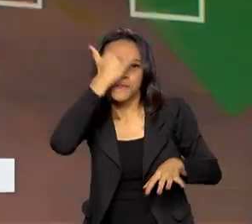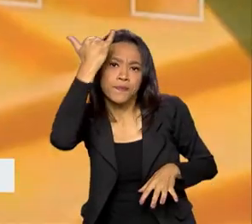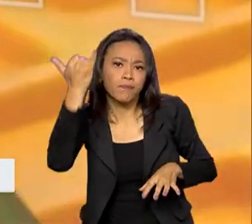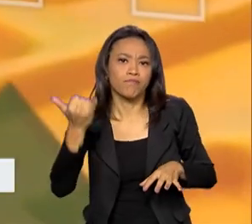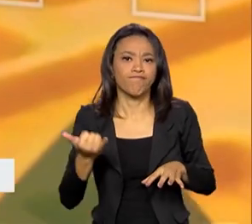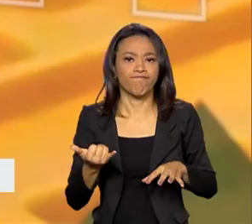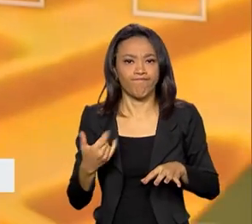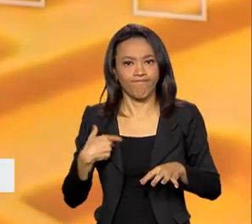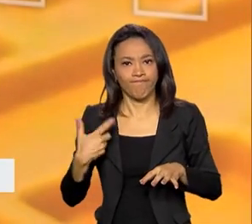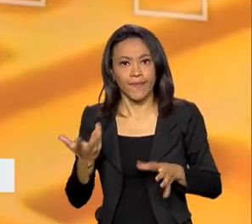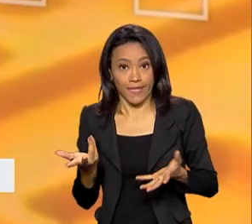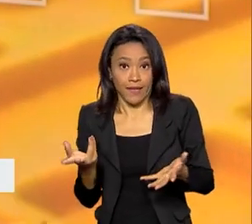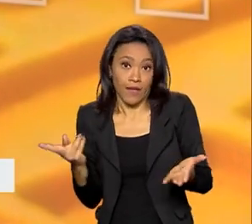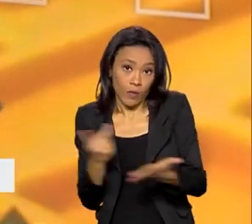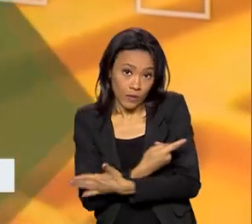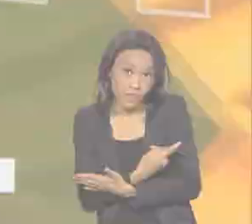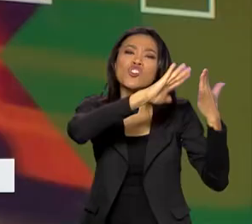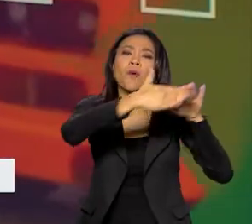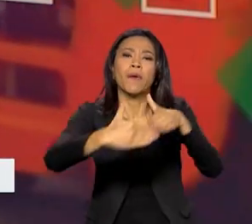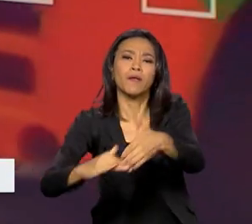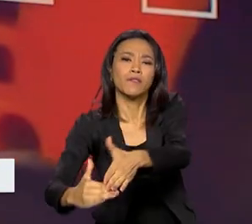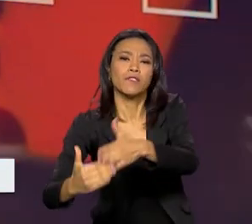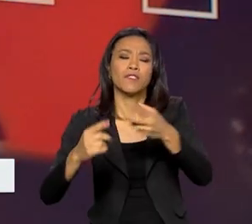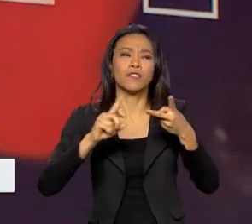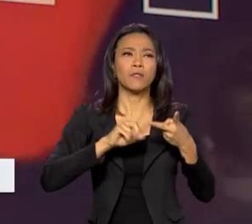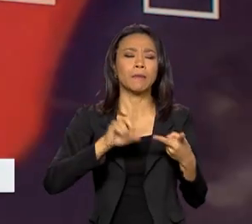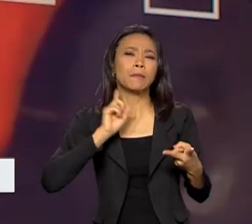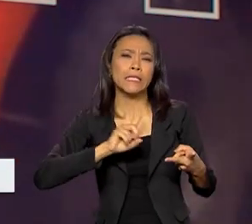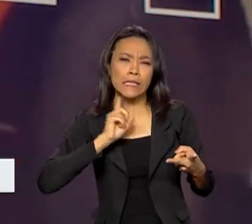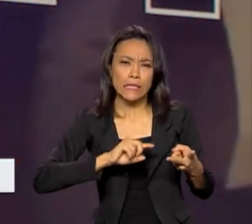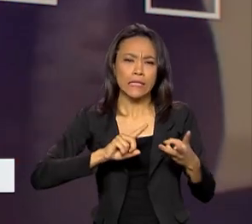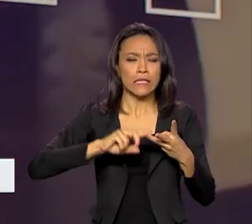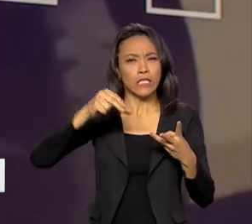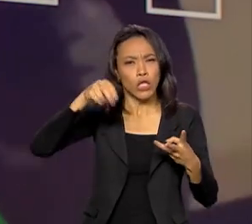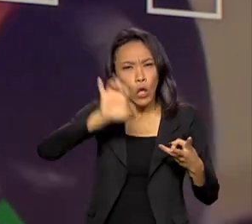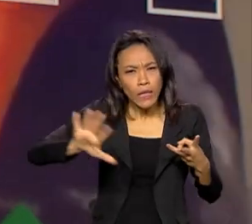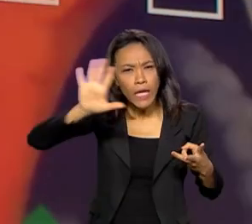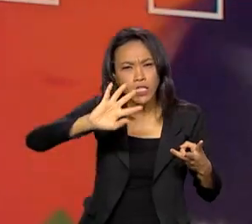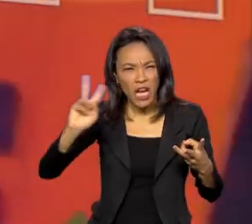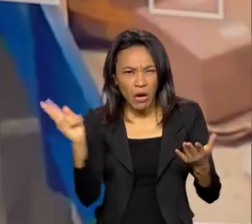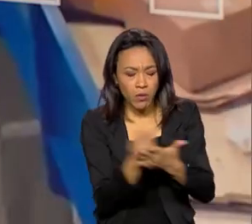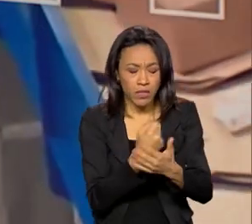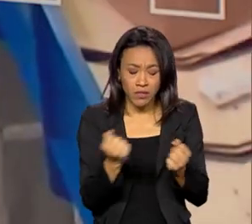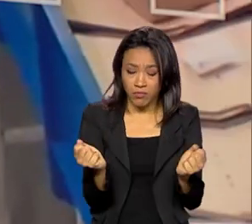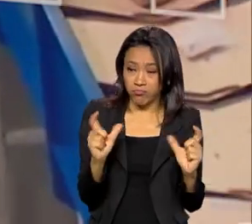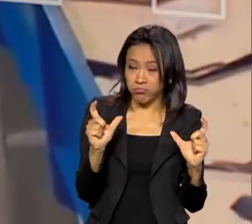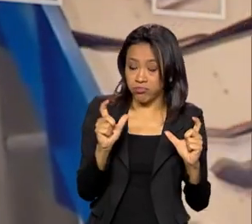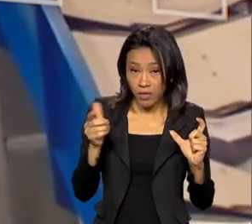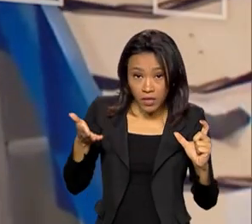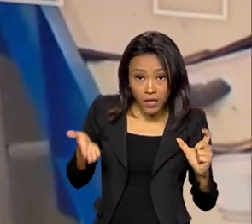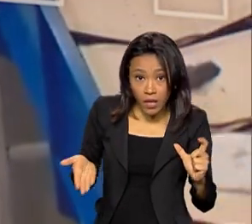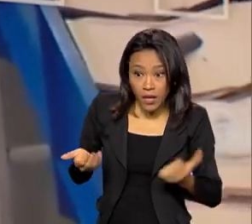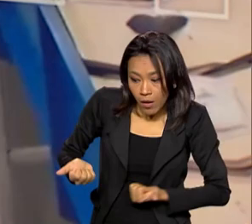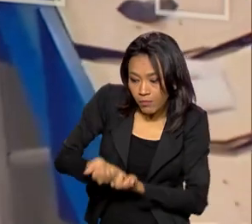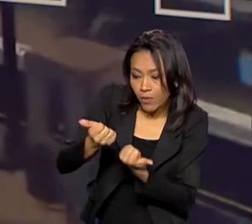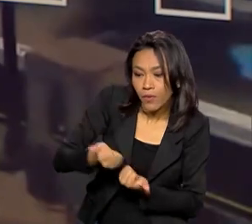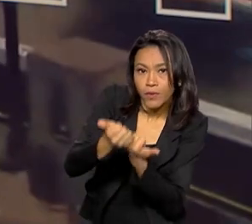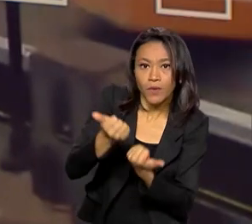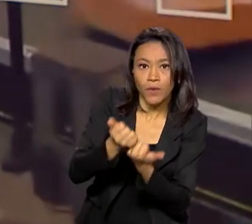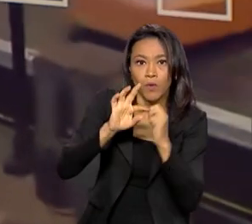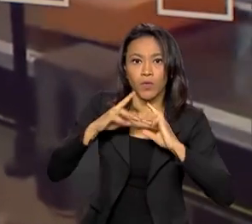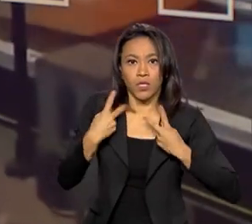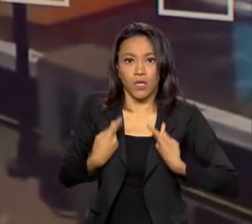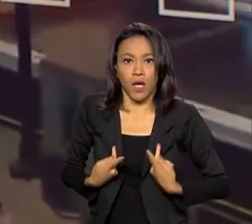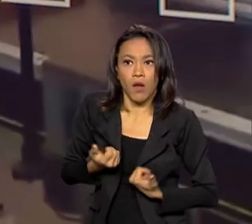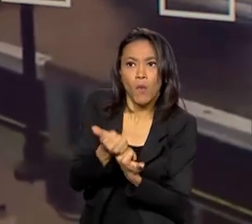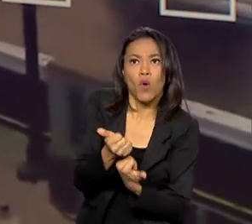né? Catástrofes como ocorreram em Minas Gerais, no Nordeste, e lá estão os Correios levando ajuda humanitária para